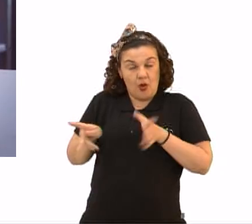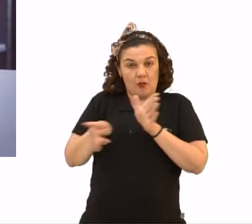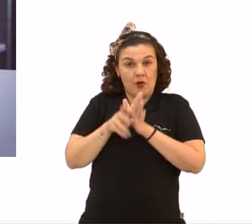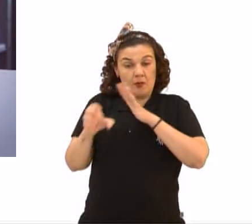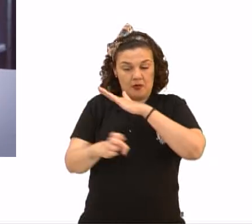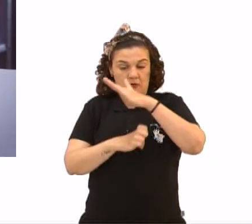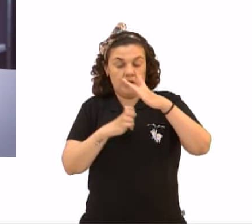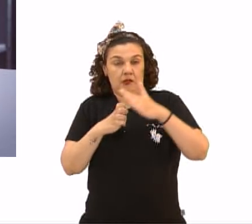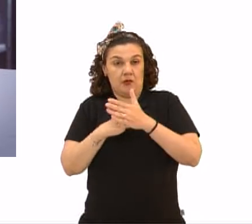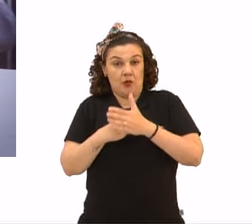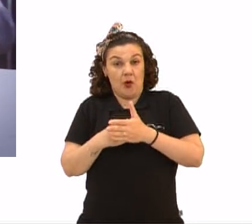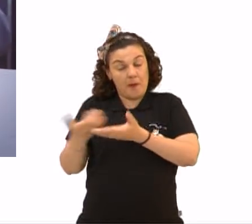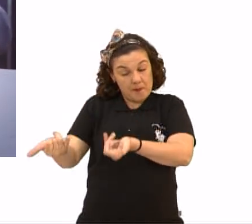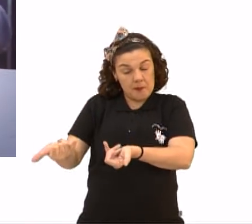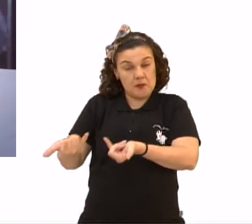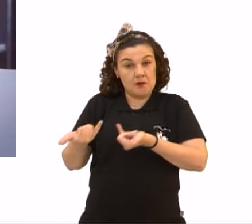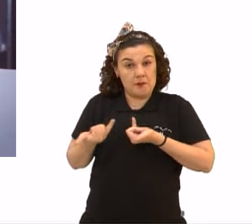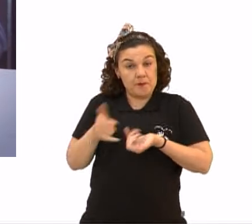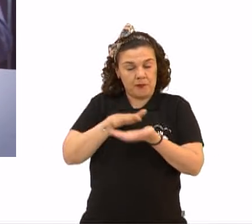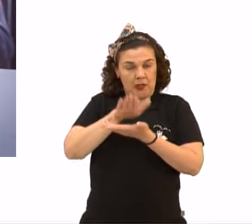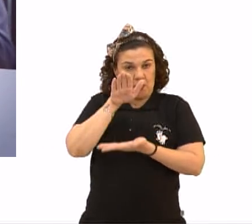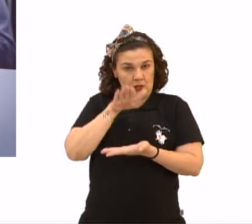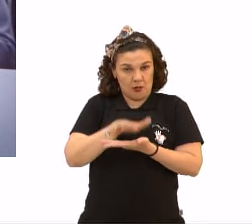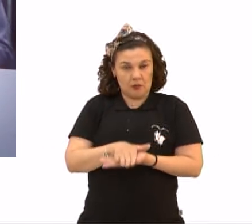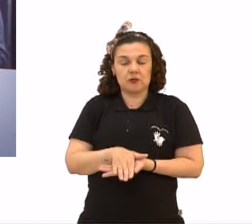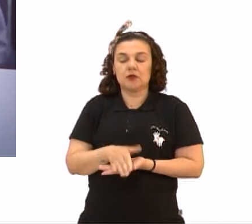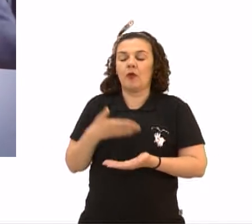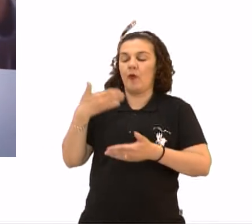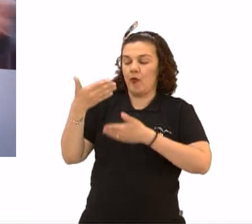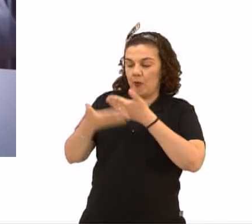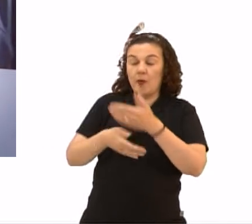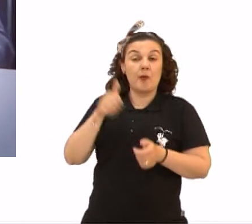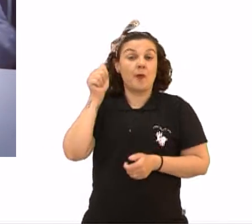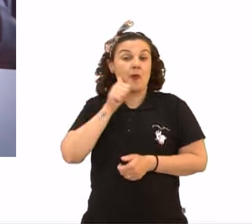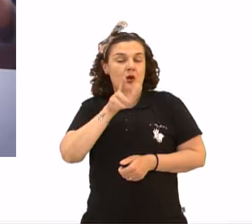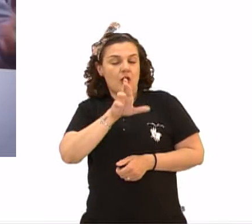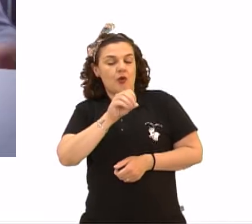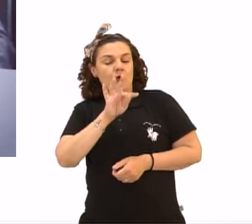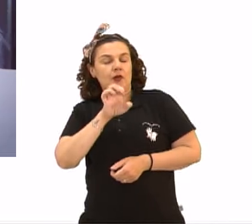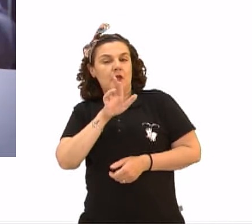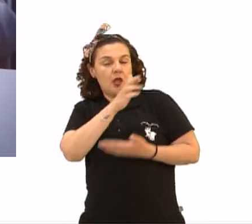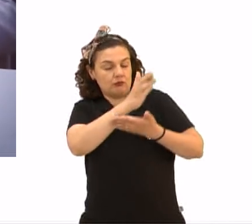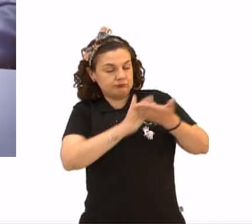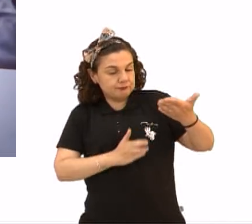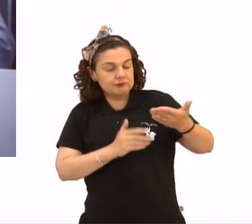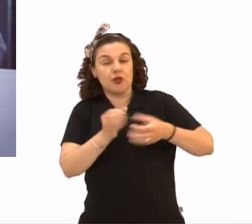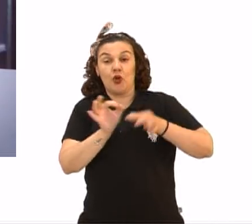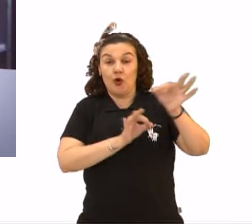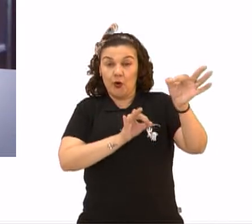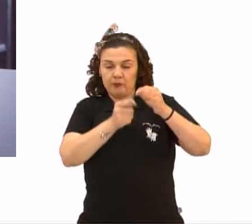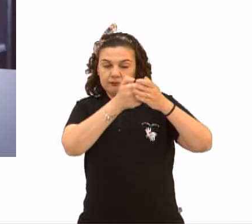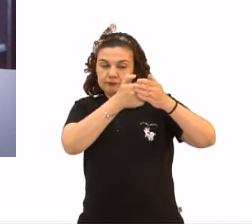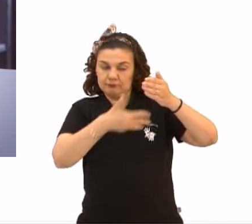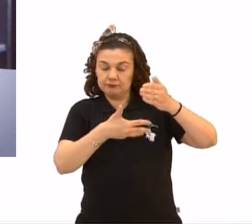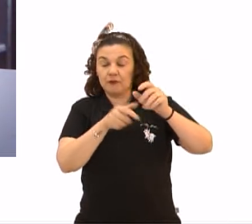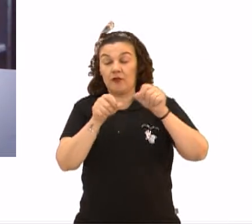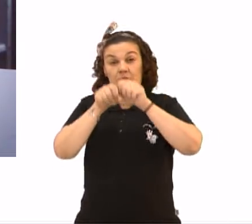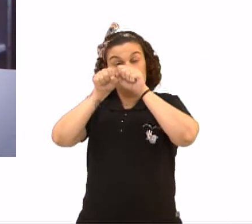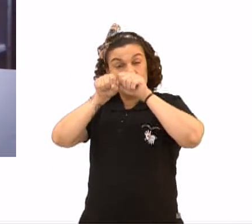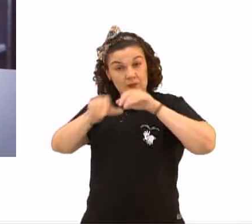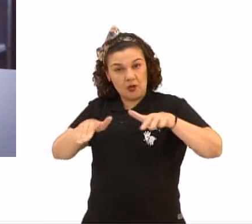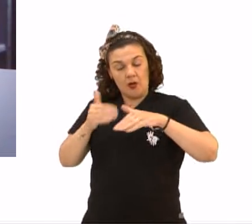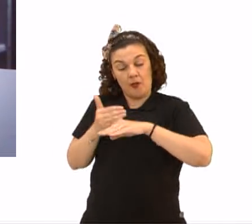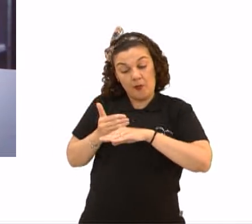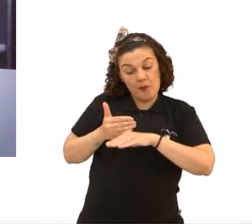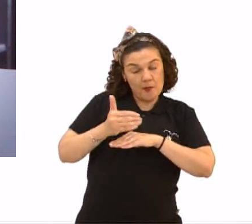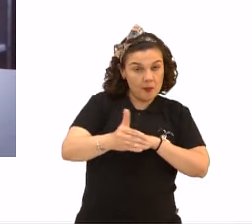editora Stronho, eu desenvolvi a história, chamei uma roteirista e tal, né, não sei o que, e a gente acabou lançando a